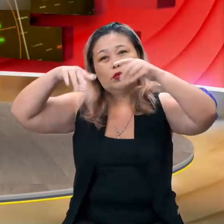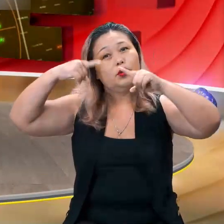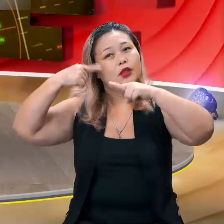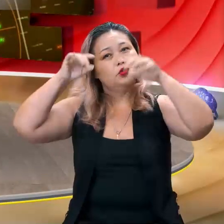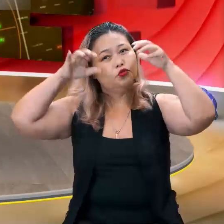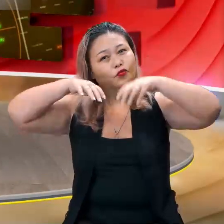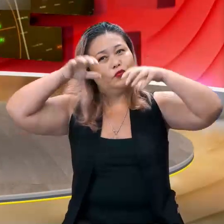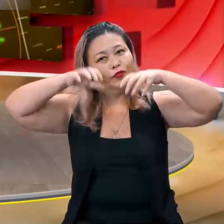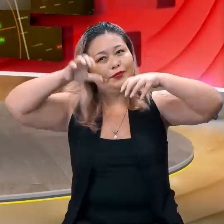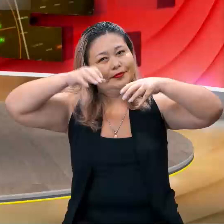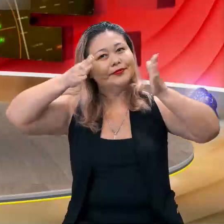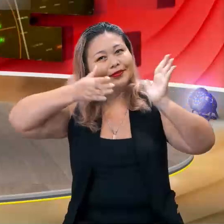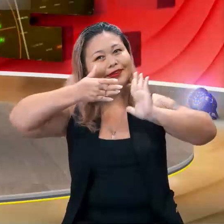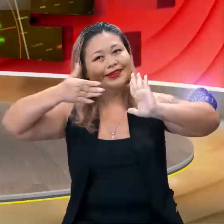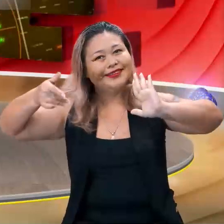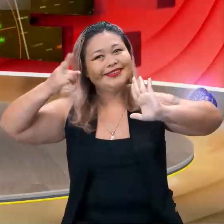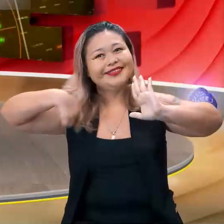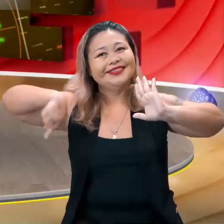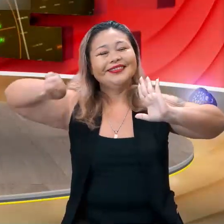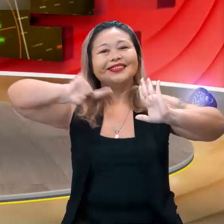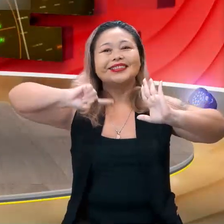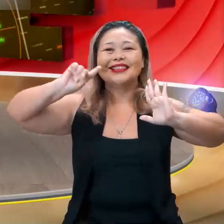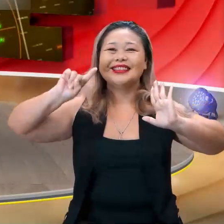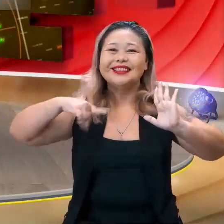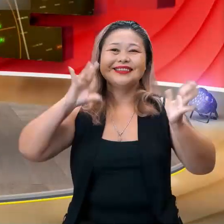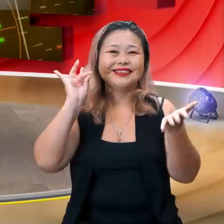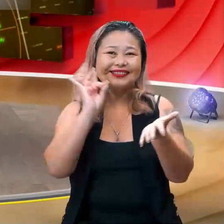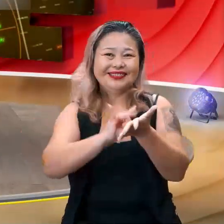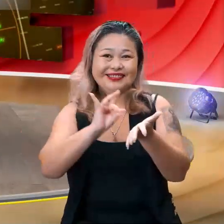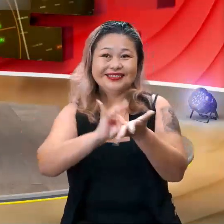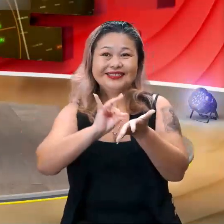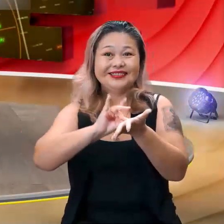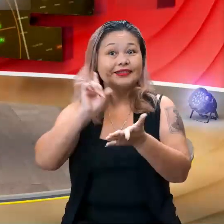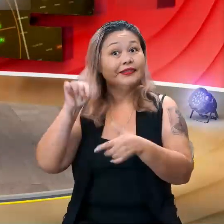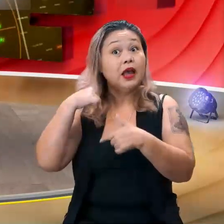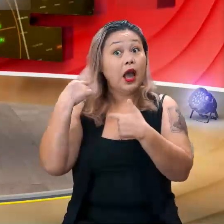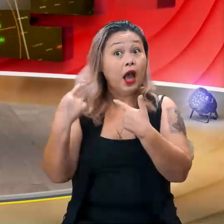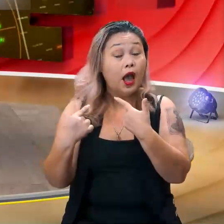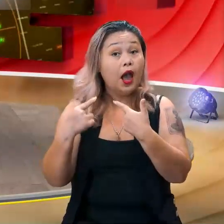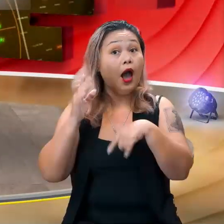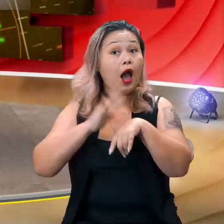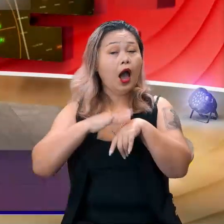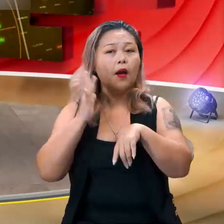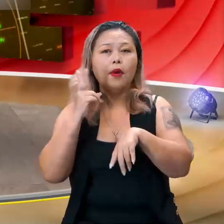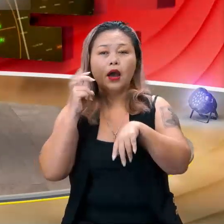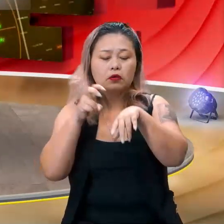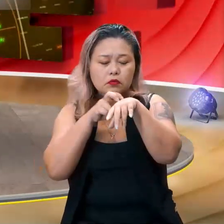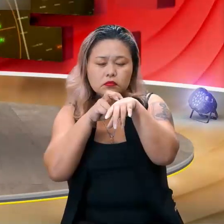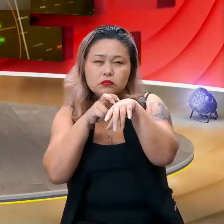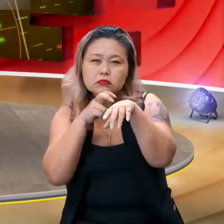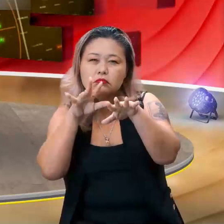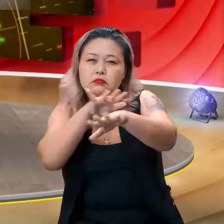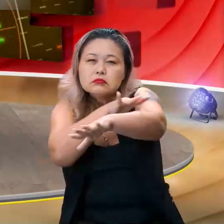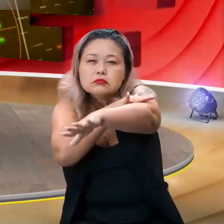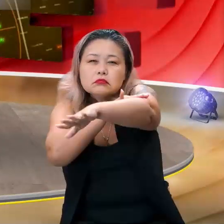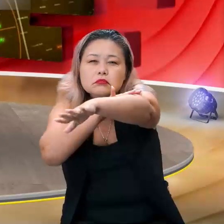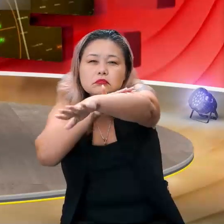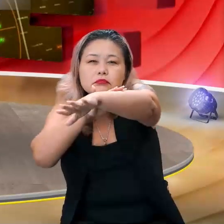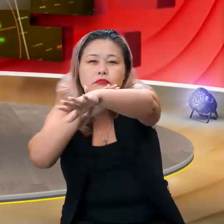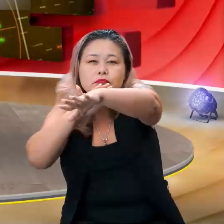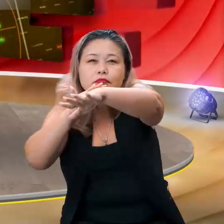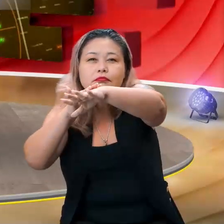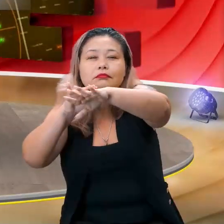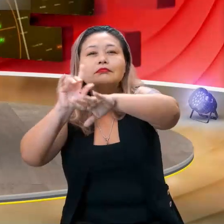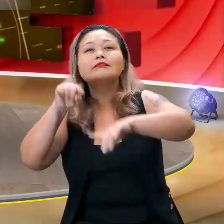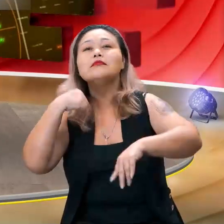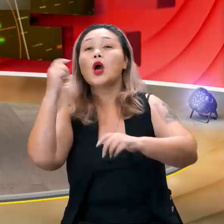período de chuvas em Rondônia, então com certeza pode ser que esteja mais verde na nossa grama, né? E nosso azul,